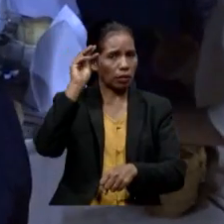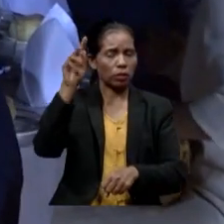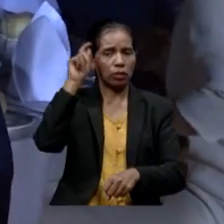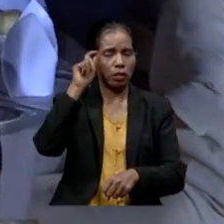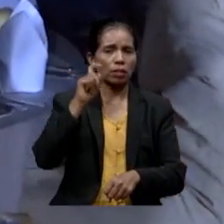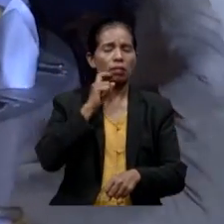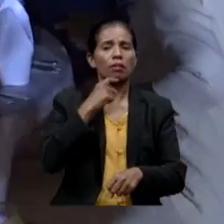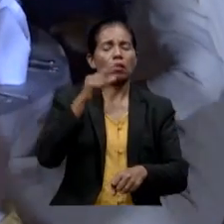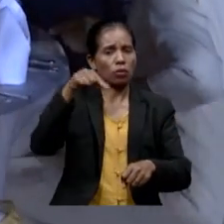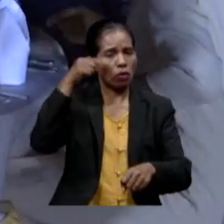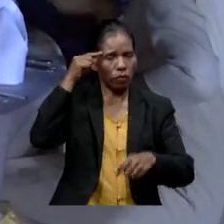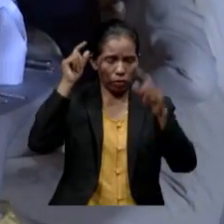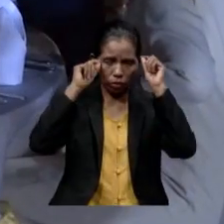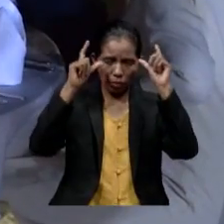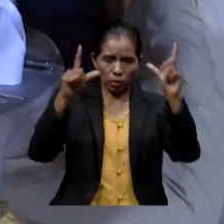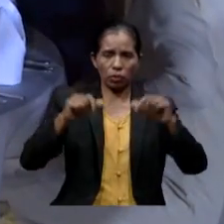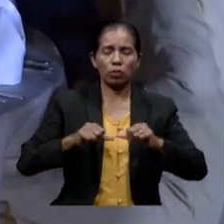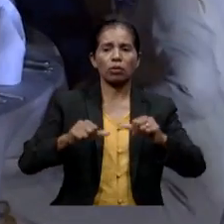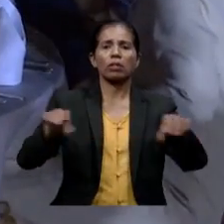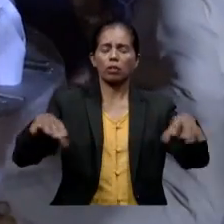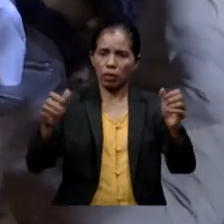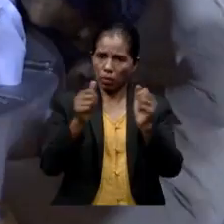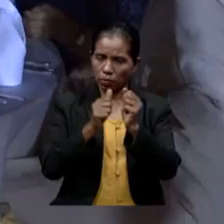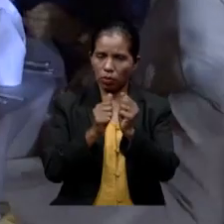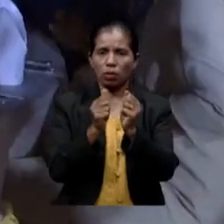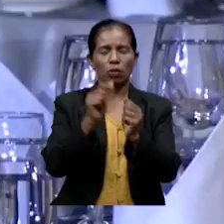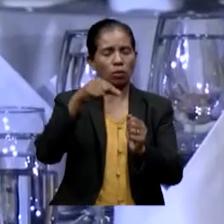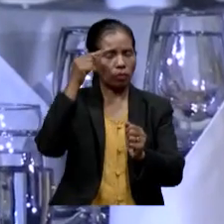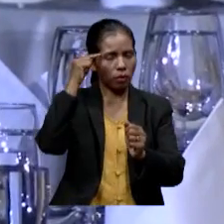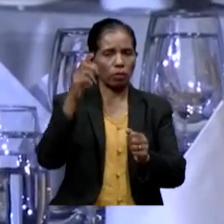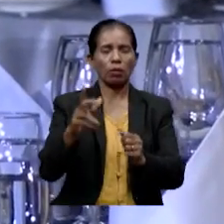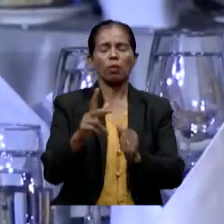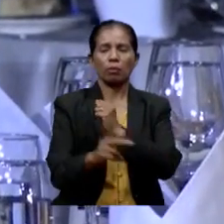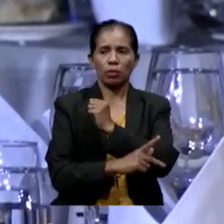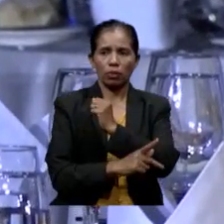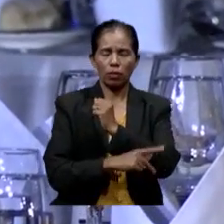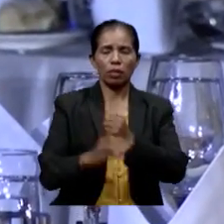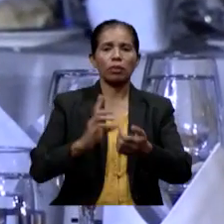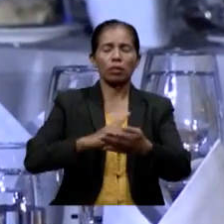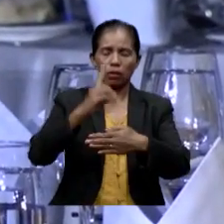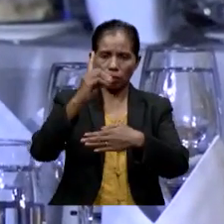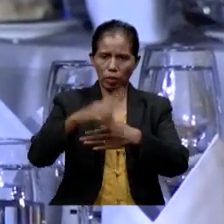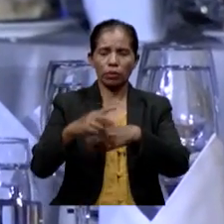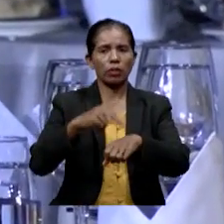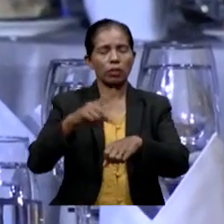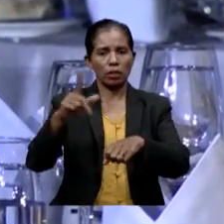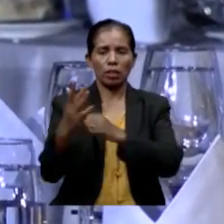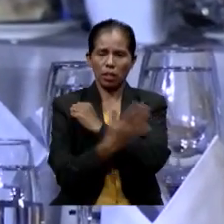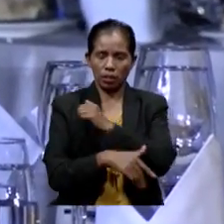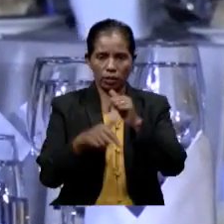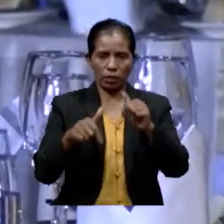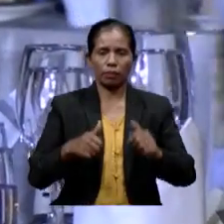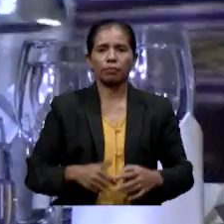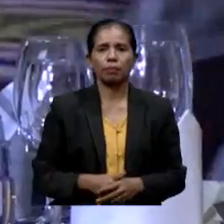Hateten, governo Timor-Leste, se continua serviço a mútuo com o governo Portugal, onde acelera desenvolvimento nacional e railaran.